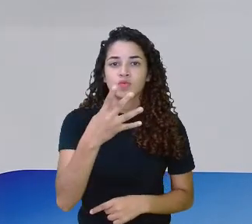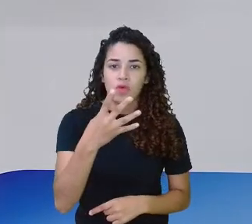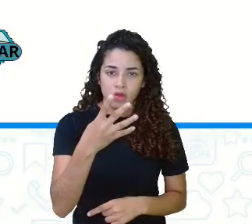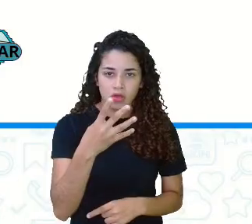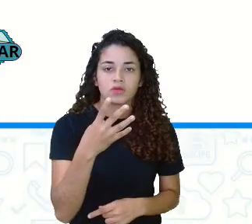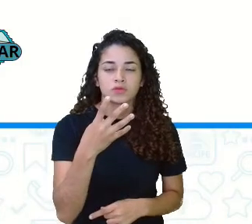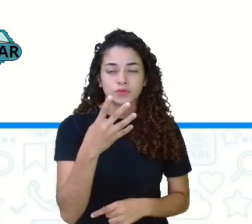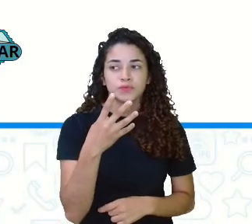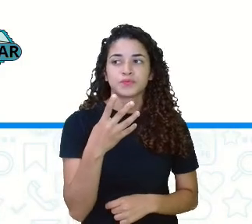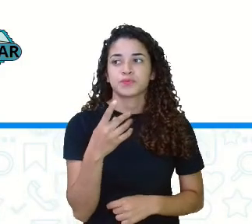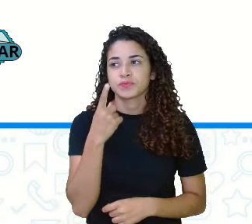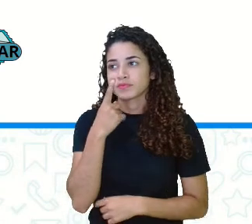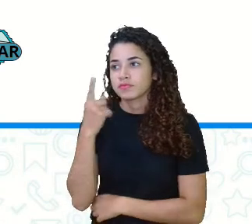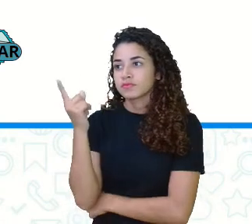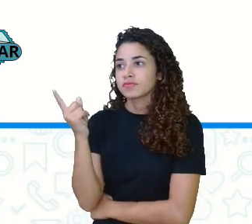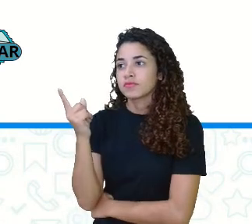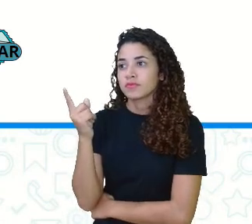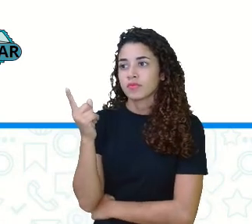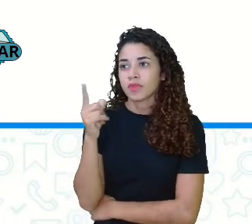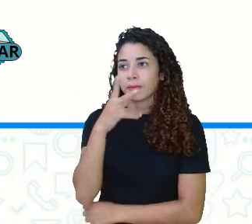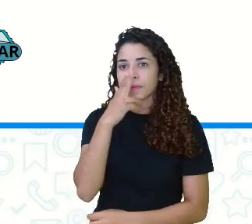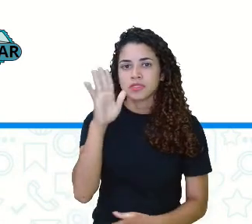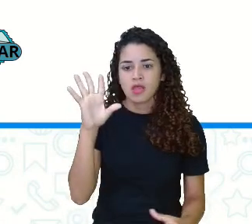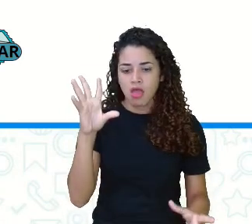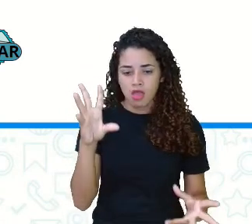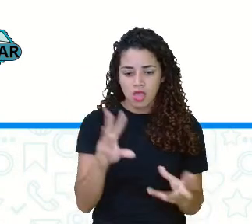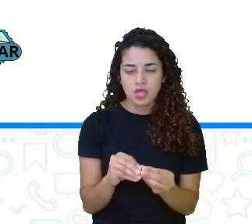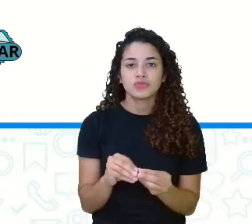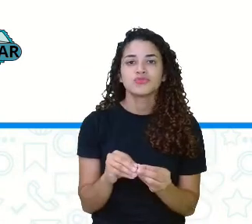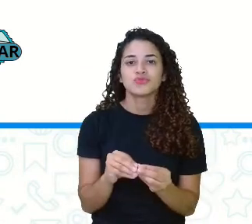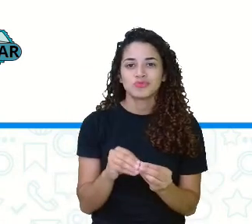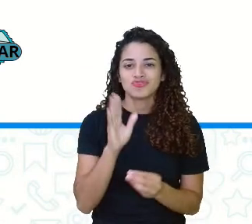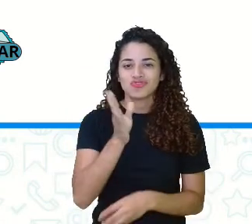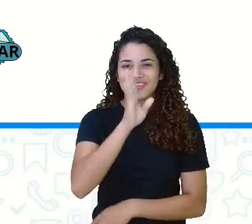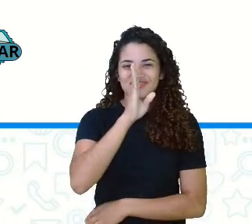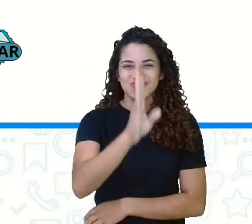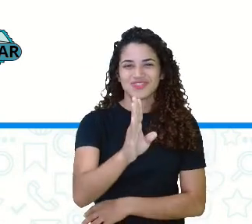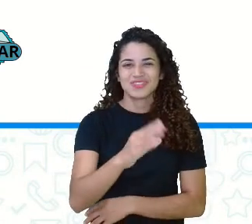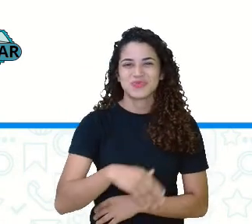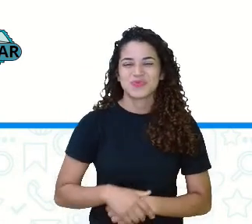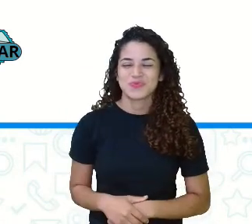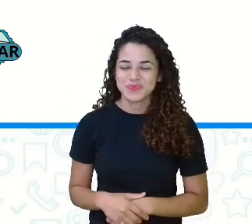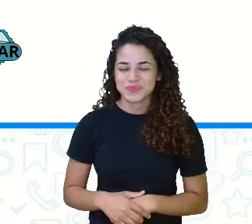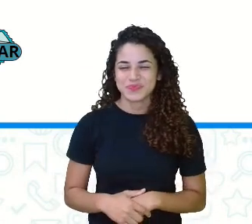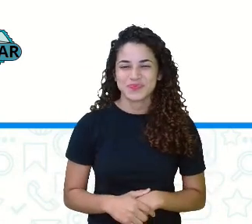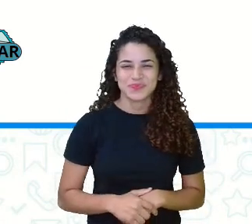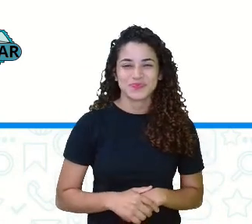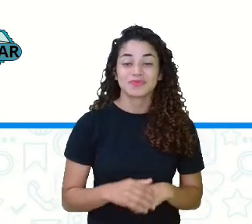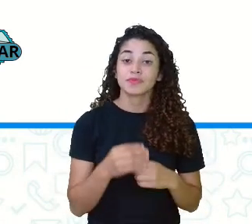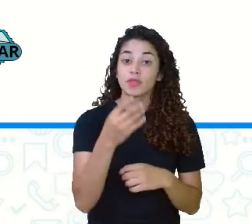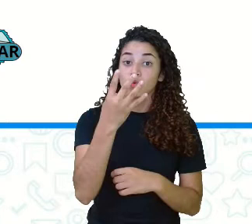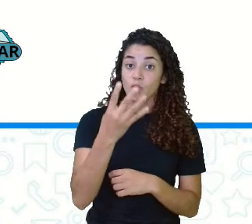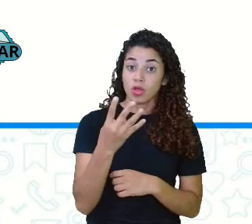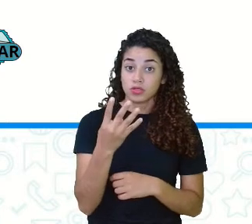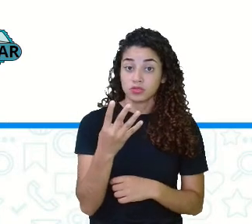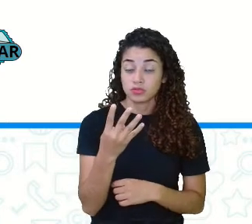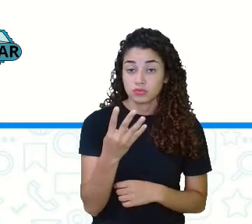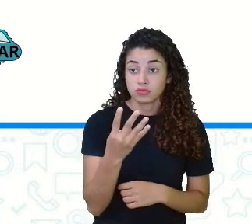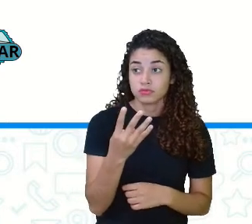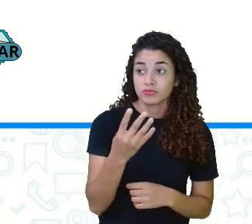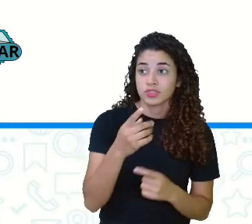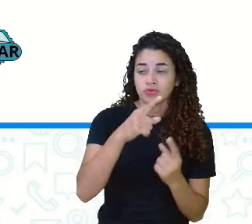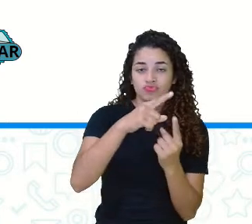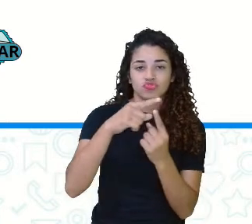24. Resumindo aqui o que estava naquela imagem. 4 tipos